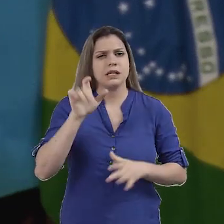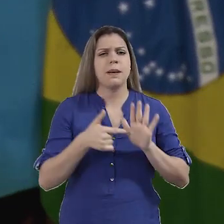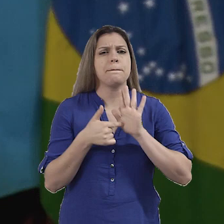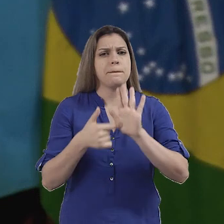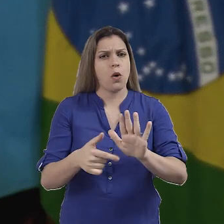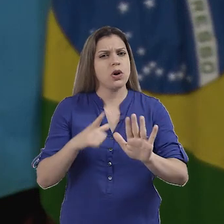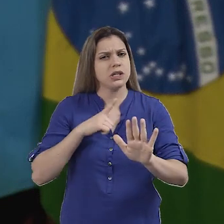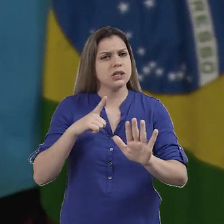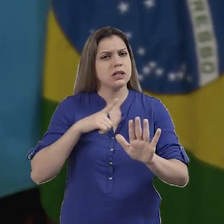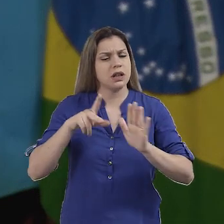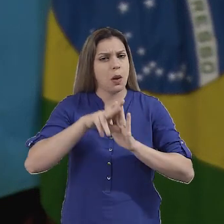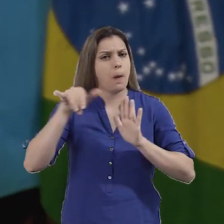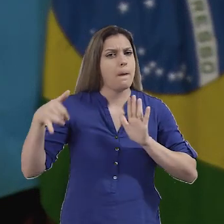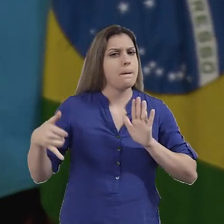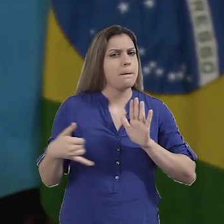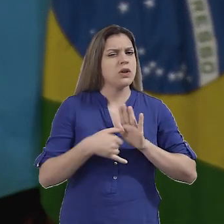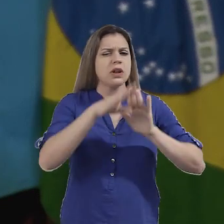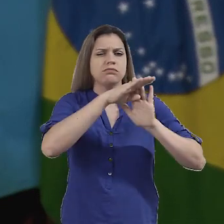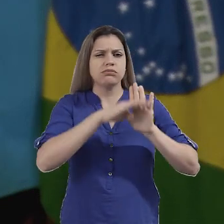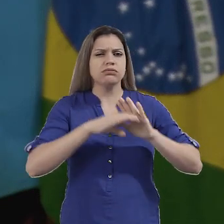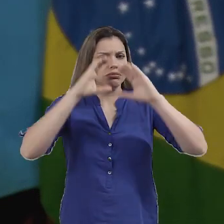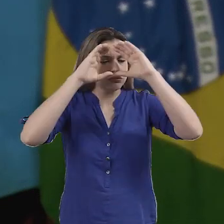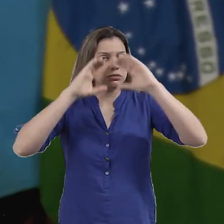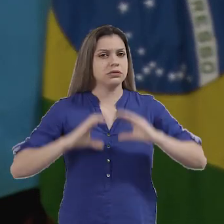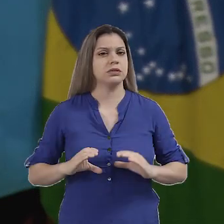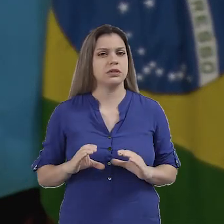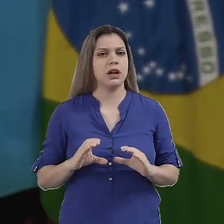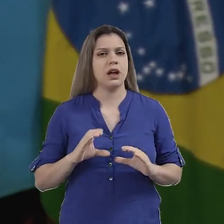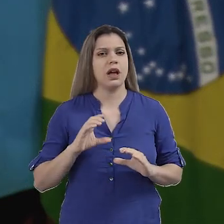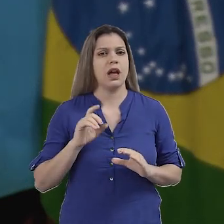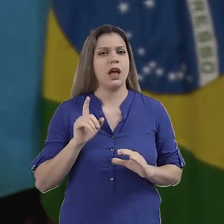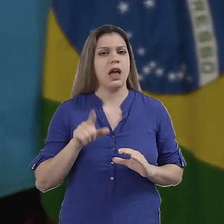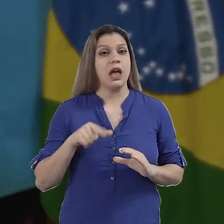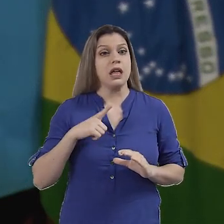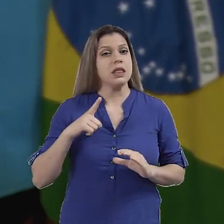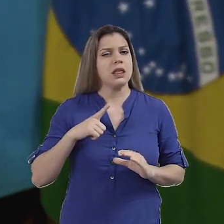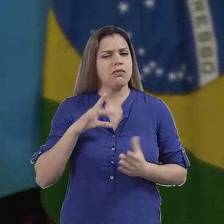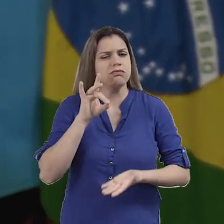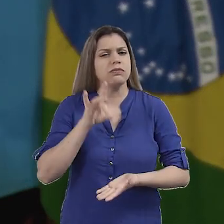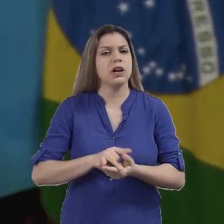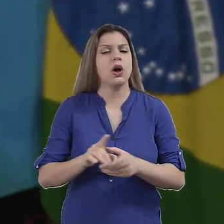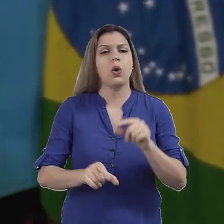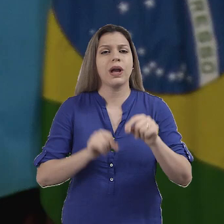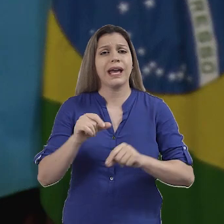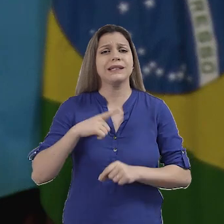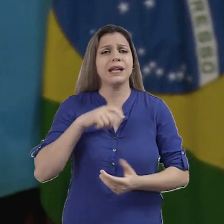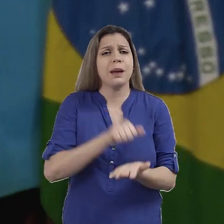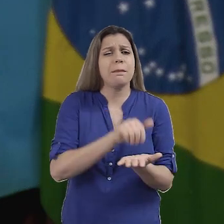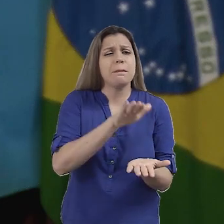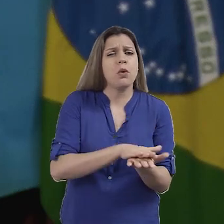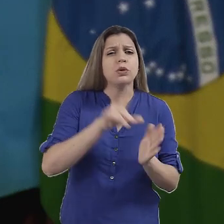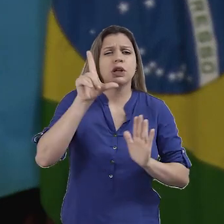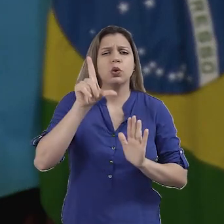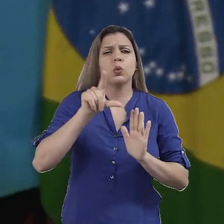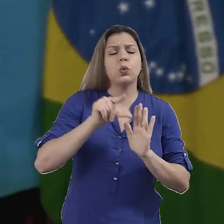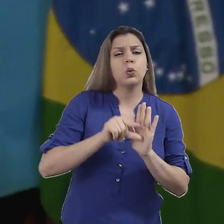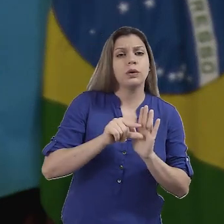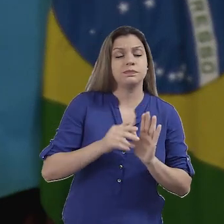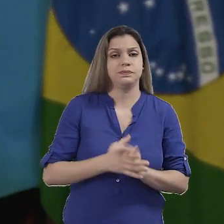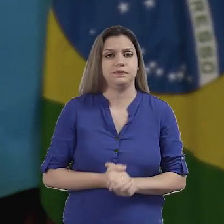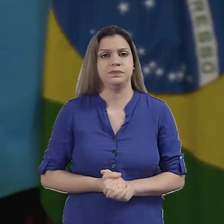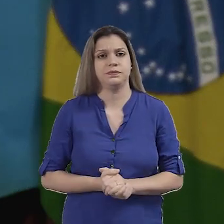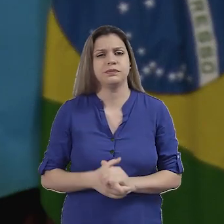empresa demonstra que tem um programa de integridade, no caso dela vai ser o que a gente chama do compliance efetivo, ela tem a multa